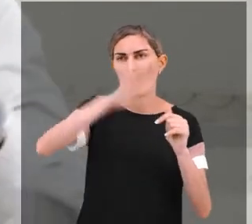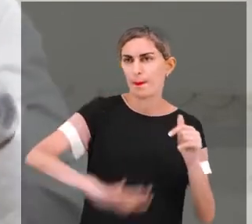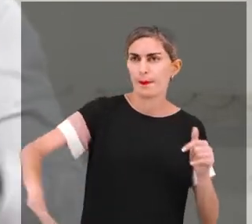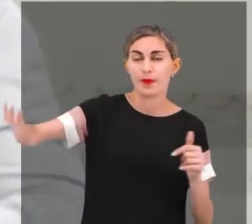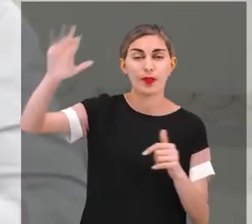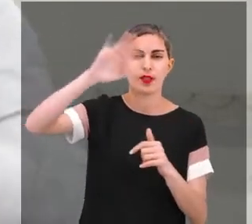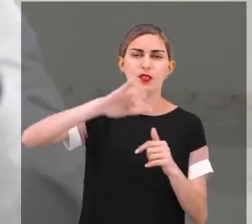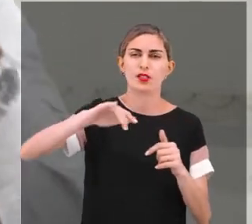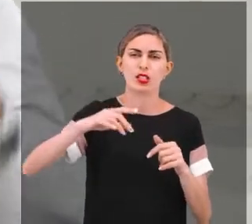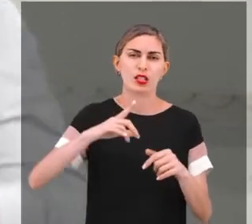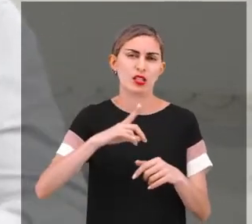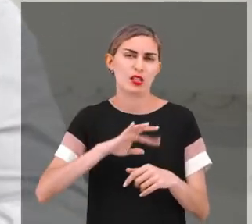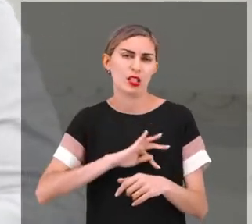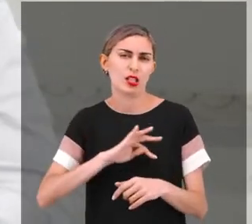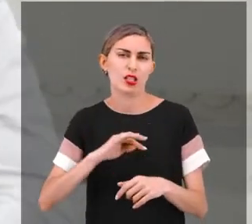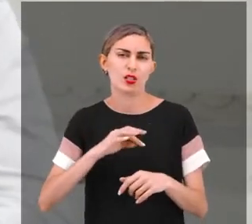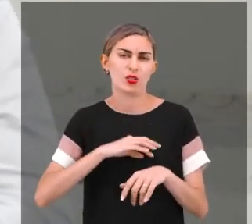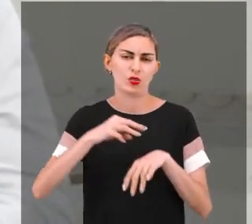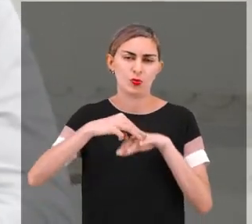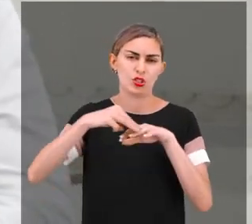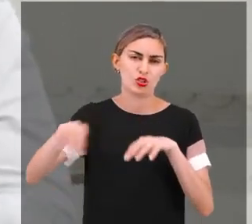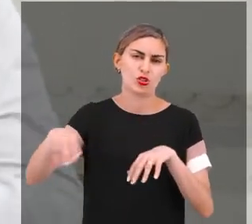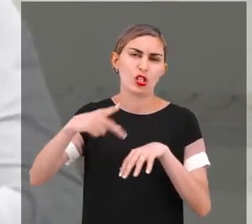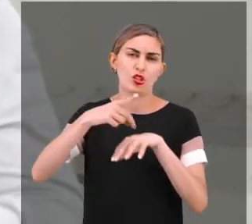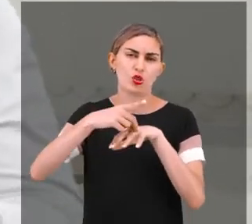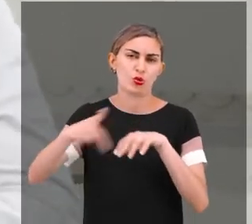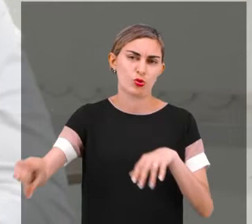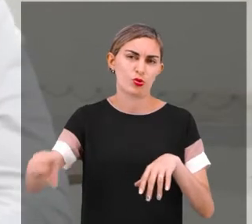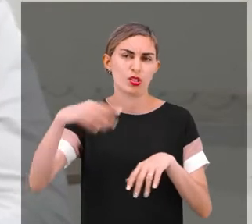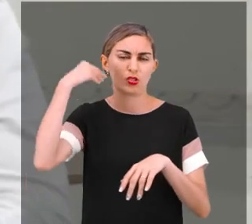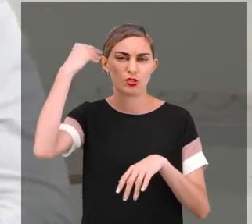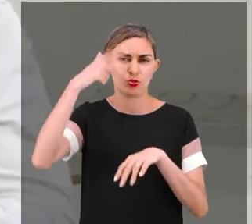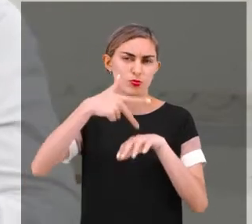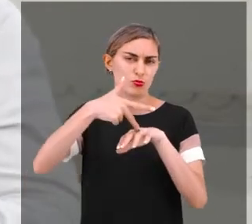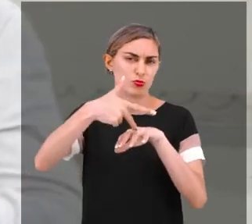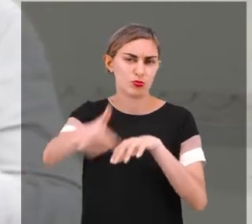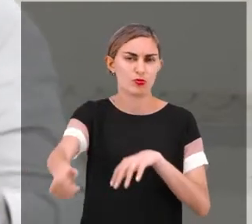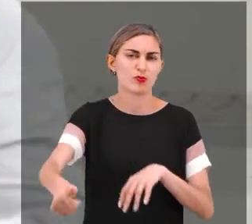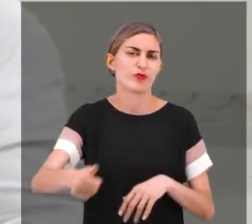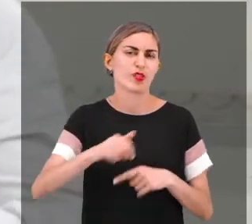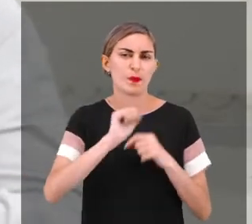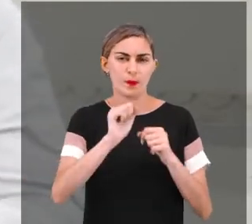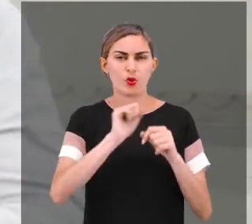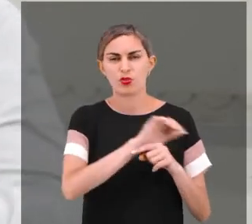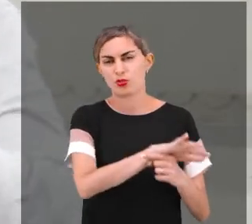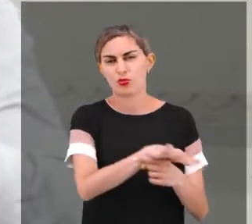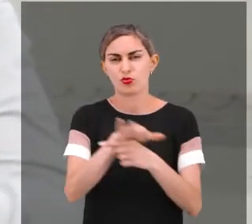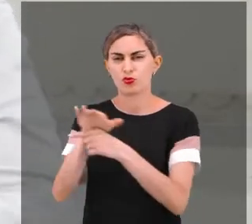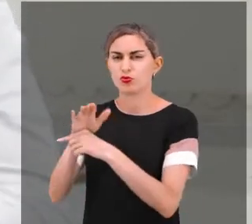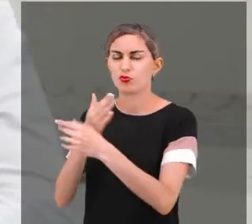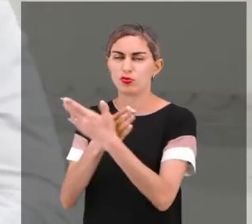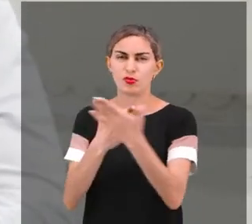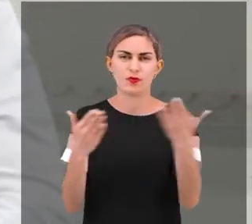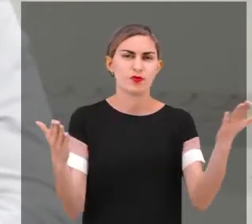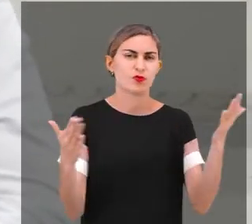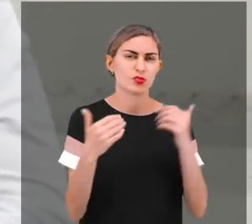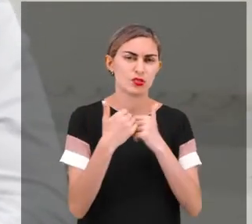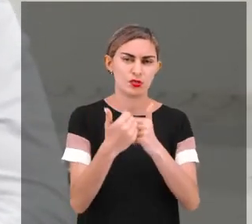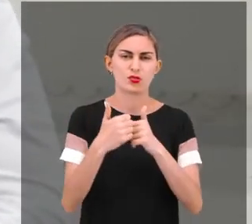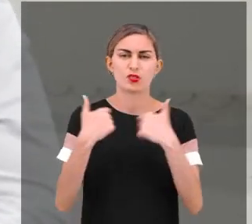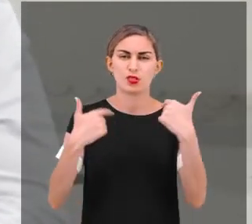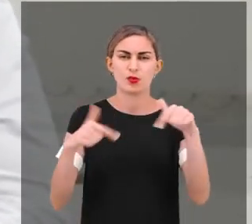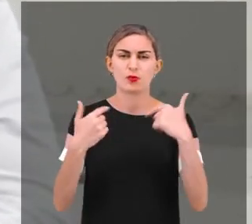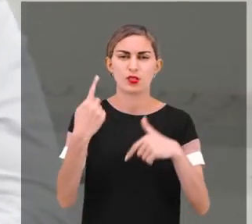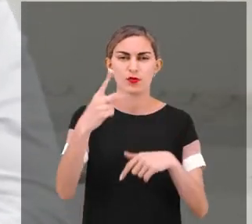temos técnicos com mestrado, doutorado, especialista, não é? Que podem ajudar muito vocês na condução